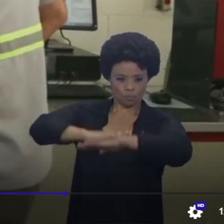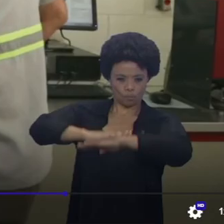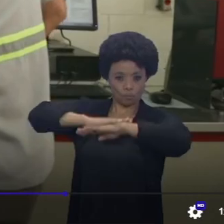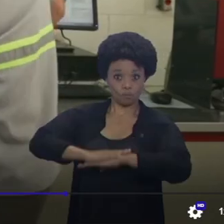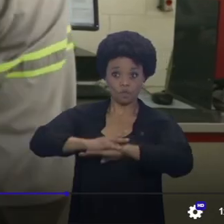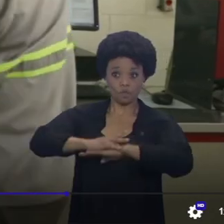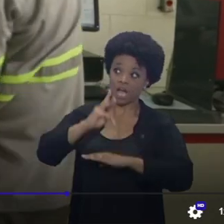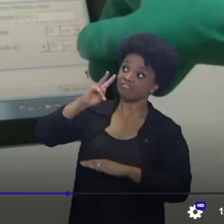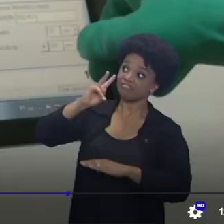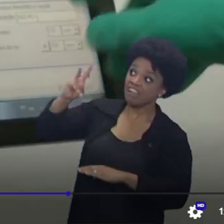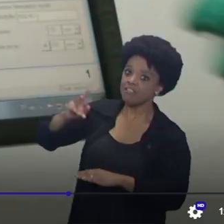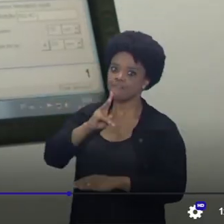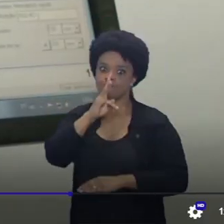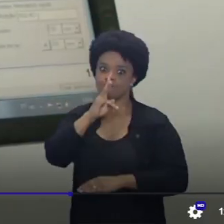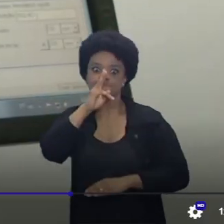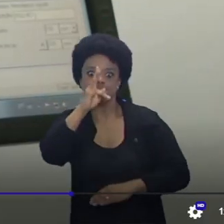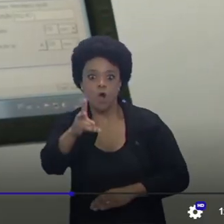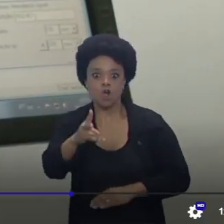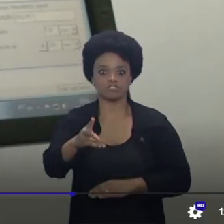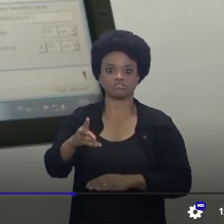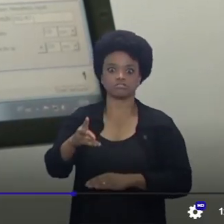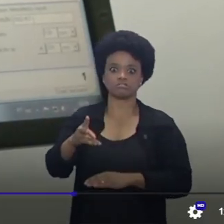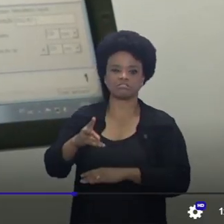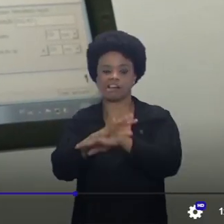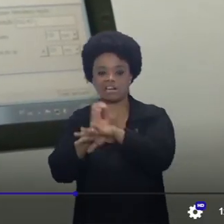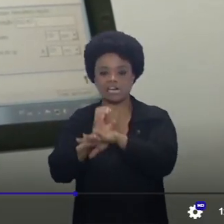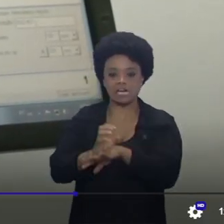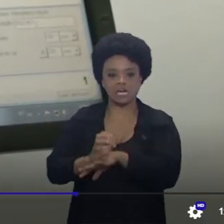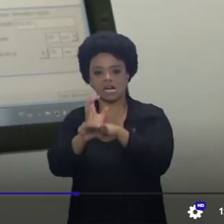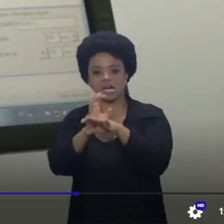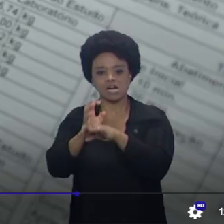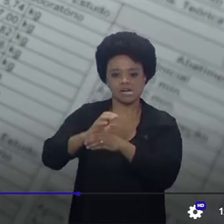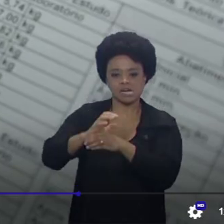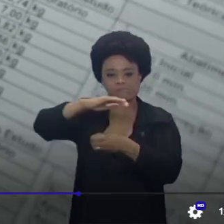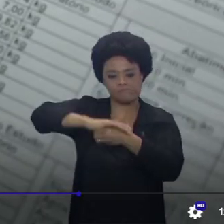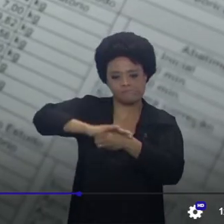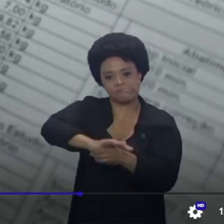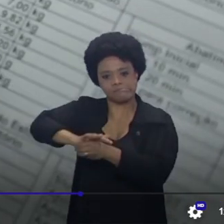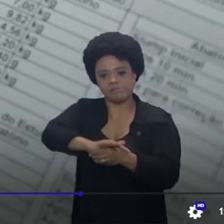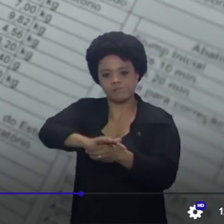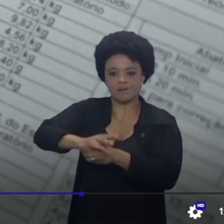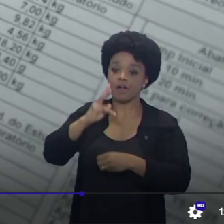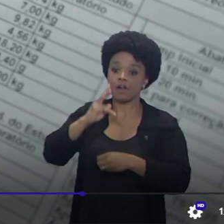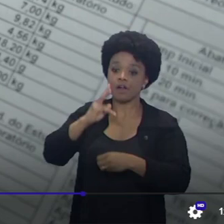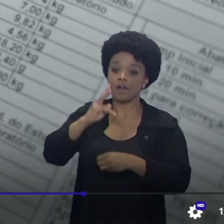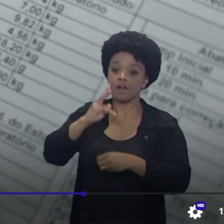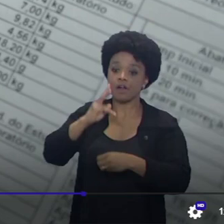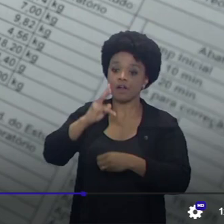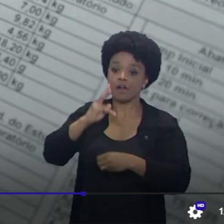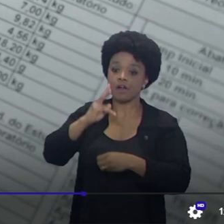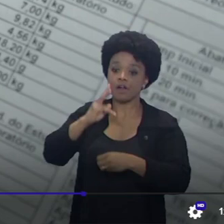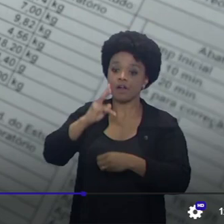partir do resultado de resistência média e desvio padrão da prensa, calcula-se o FCK.